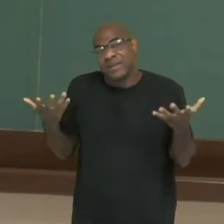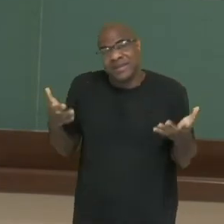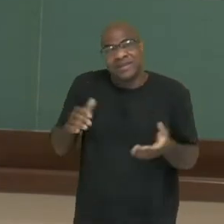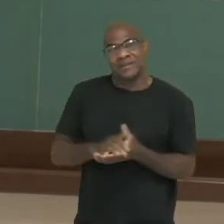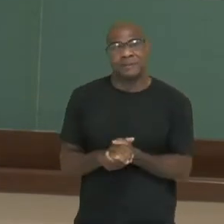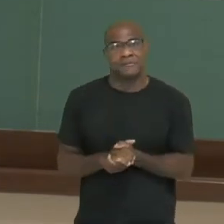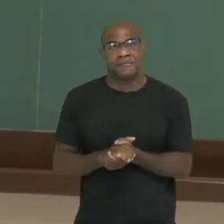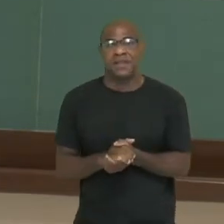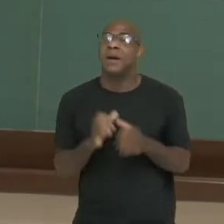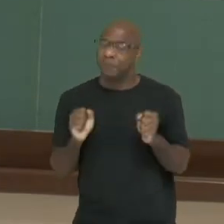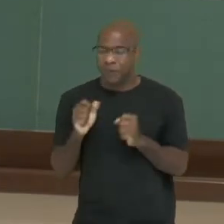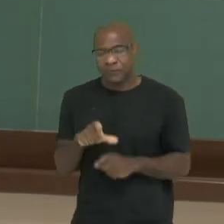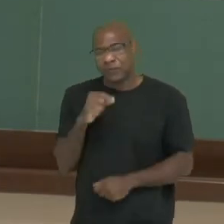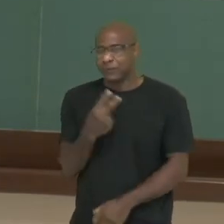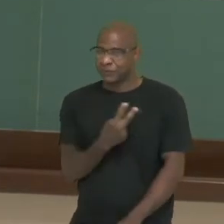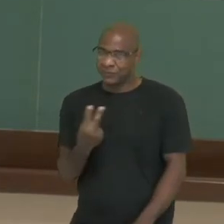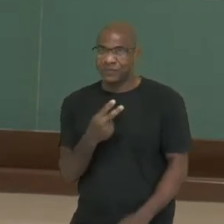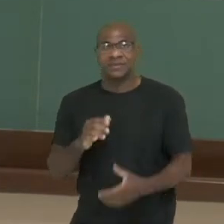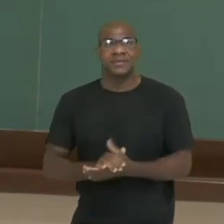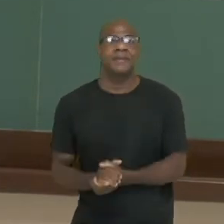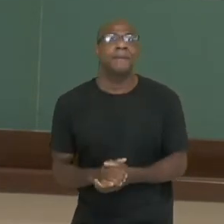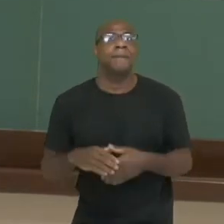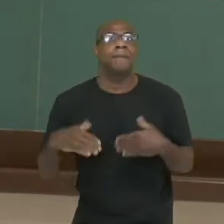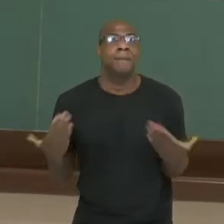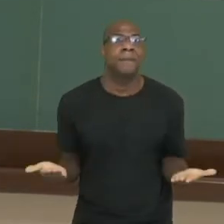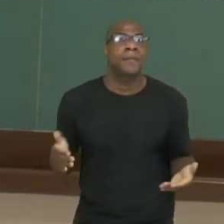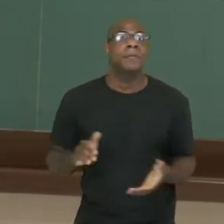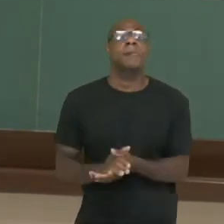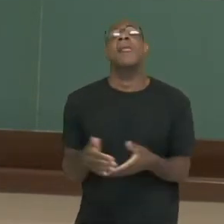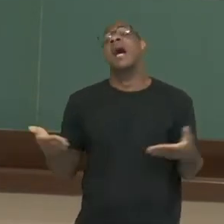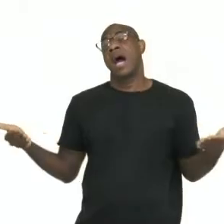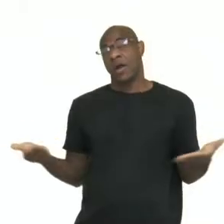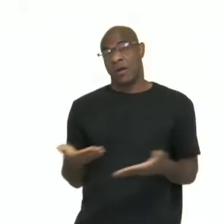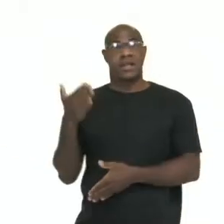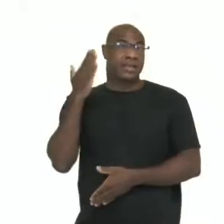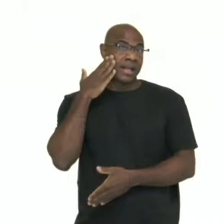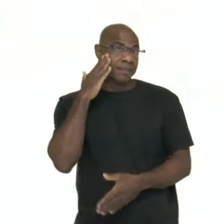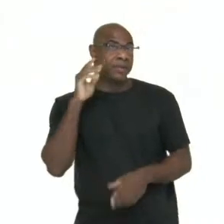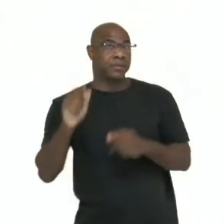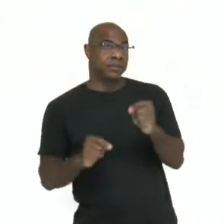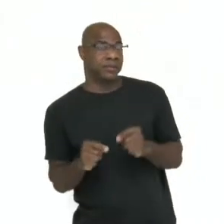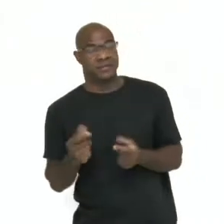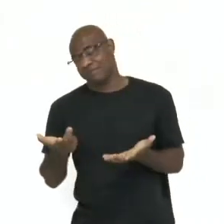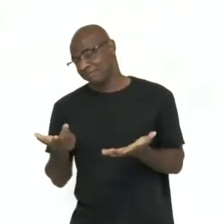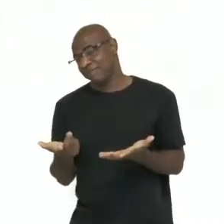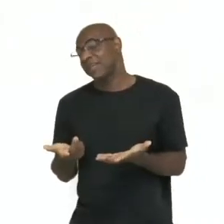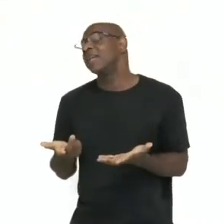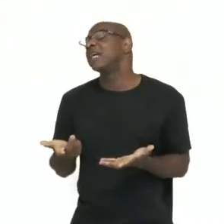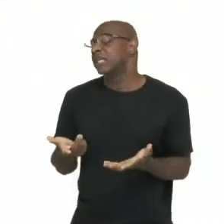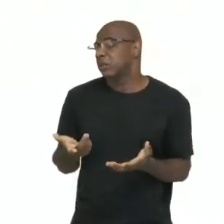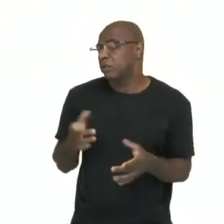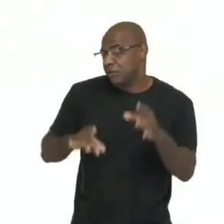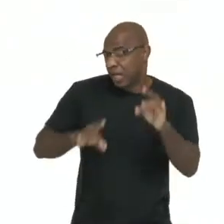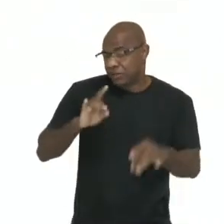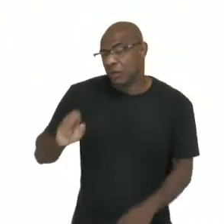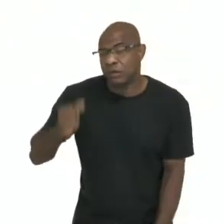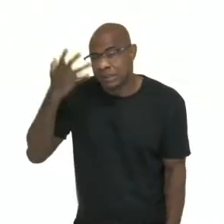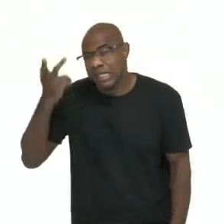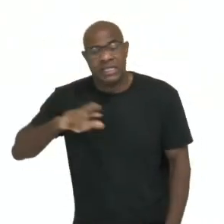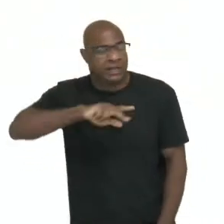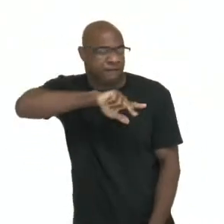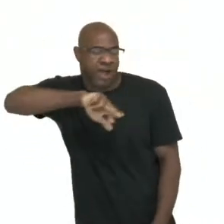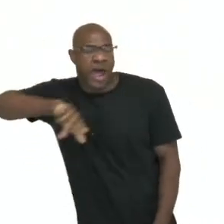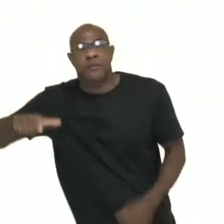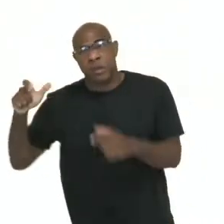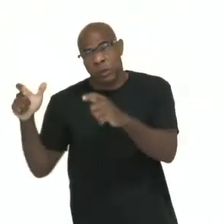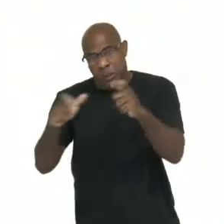escolher os dois? Então vamos lá. Agora que sabemos que o teatro acontece em diversos lugares, vamos aprender um pouquinho mais sobre o